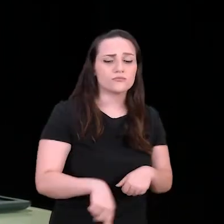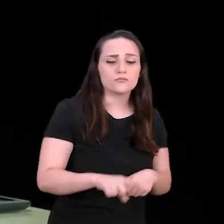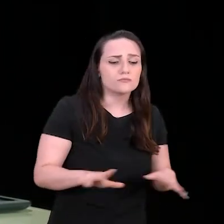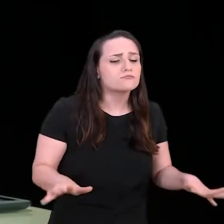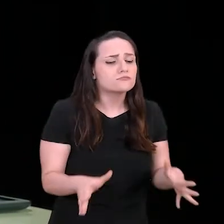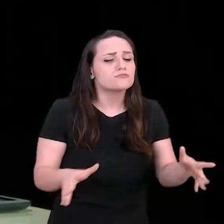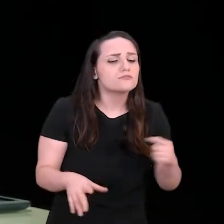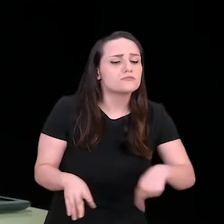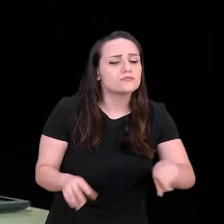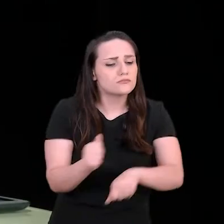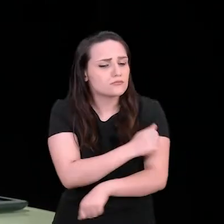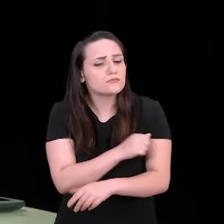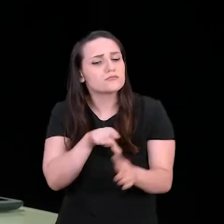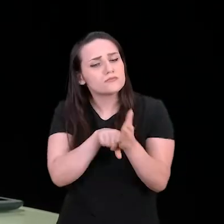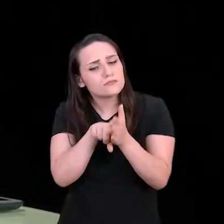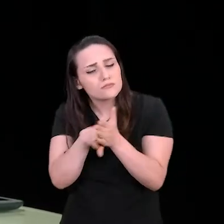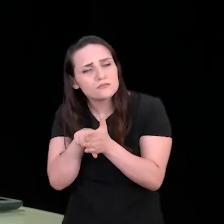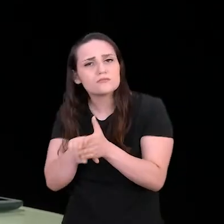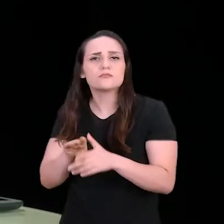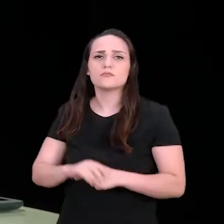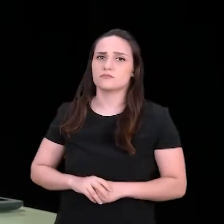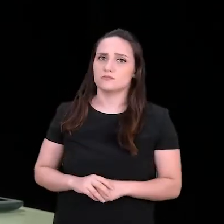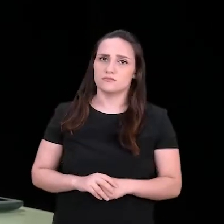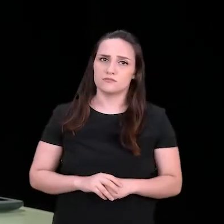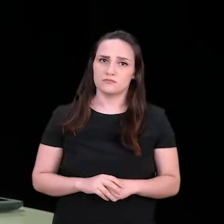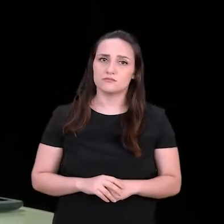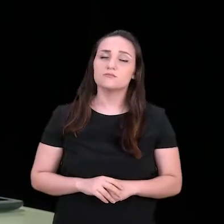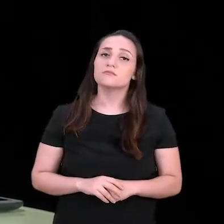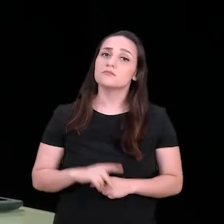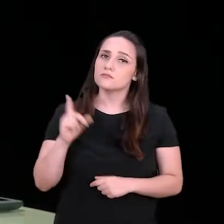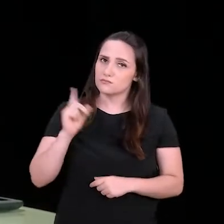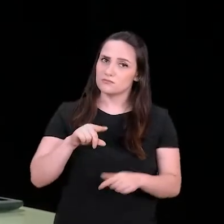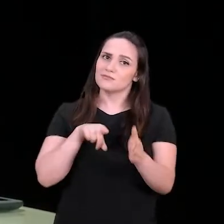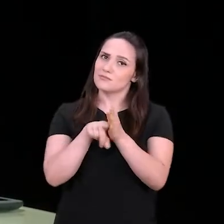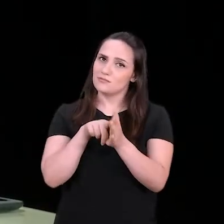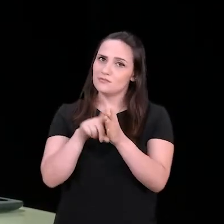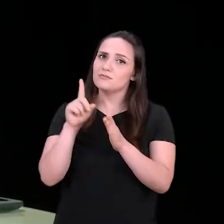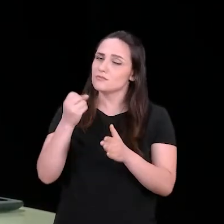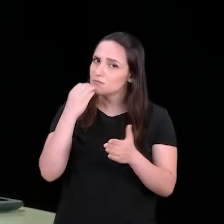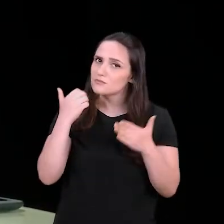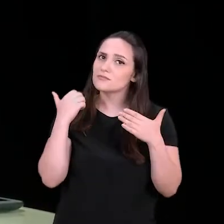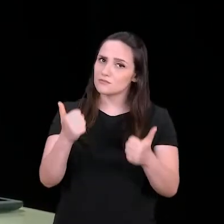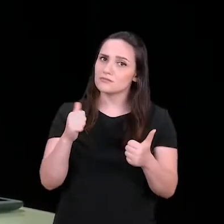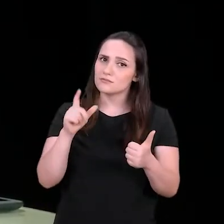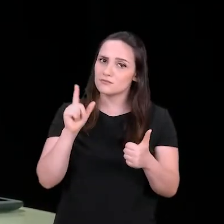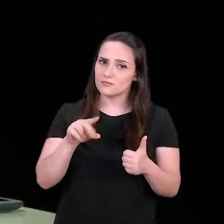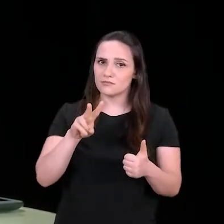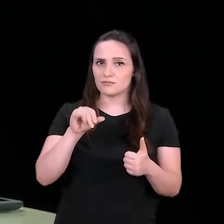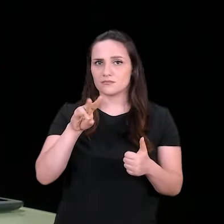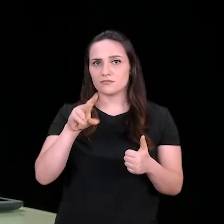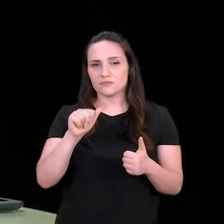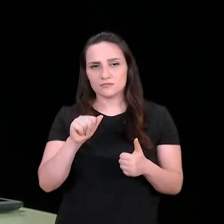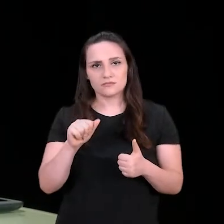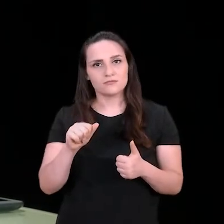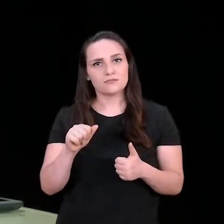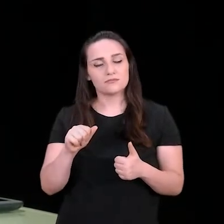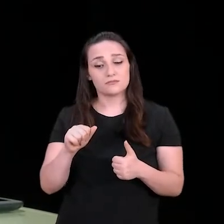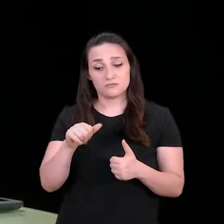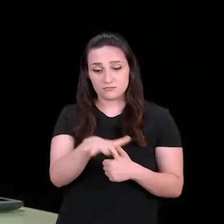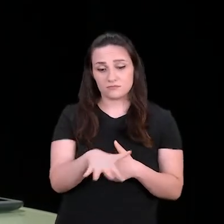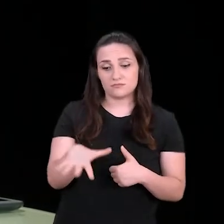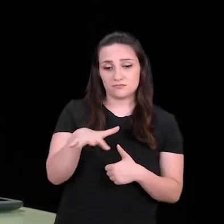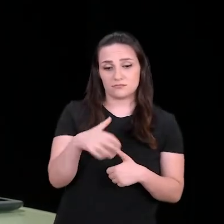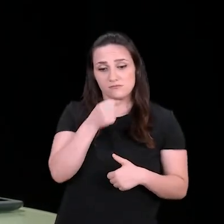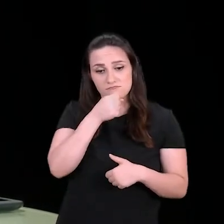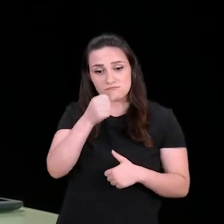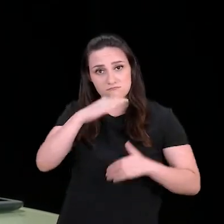essas coisas aconteçam, né? Então, assim, a pesquisa ela é muito viva, né? Ela é muito viva. E na nossa área do